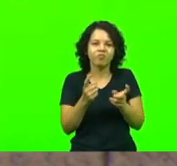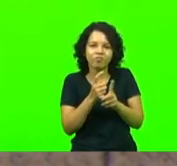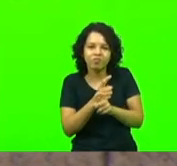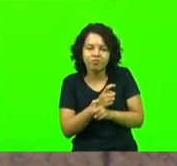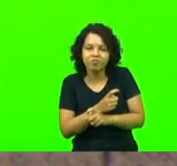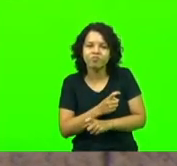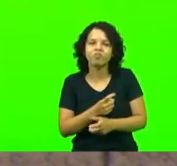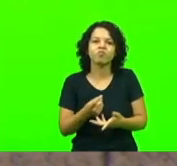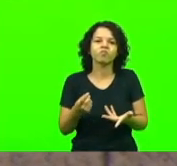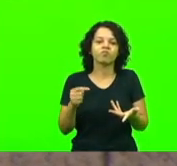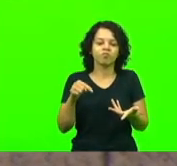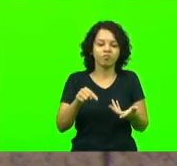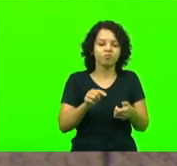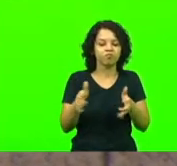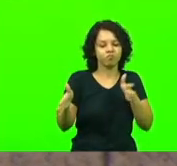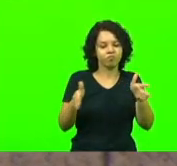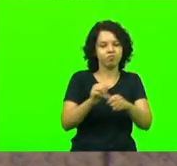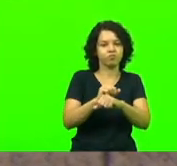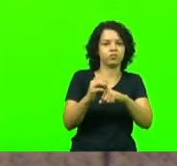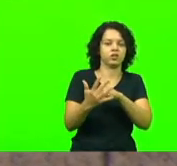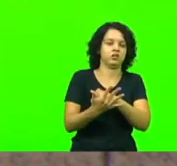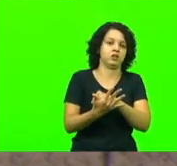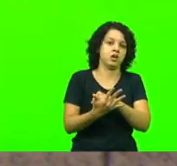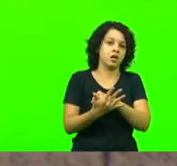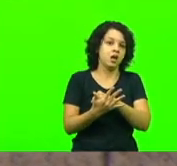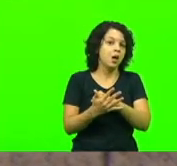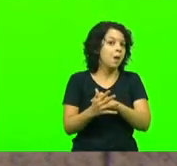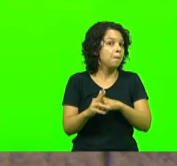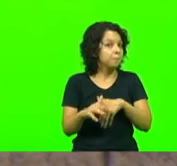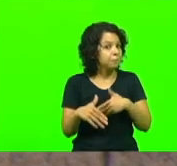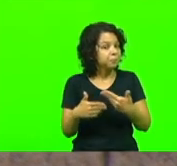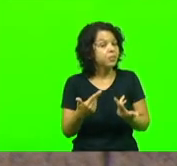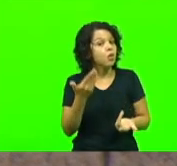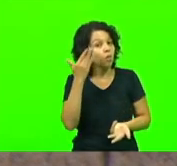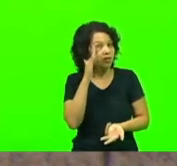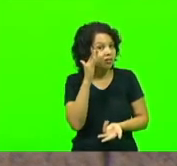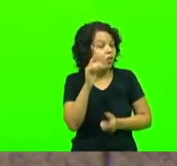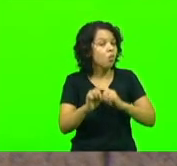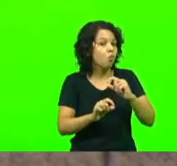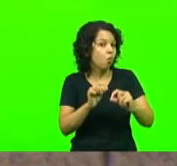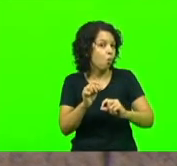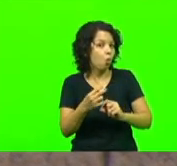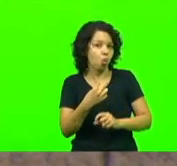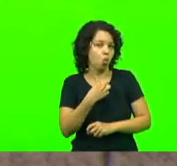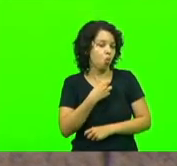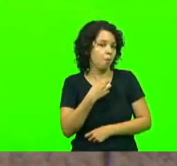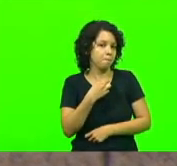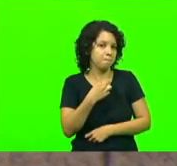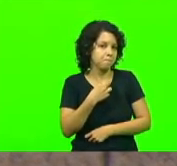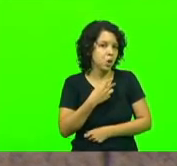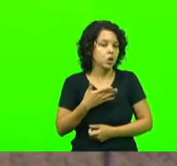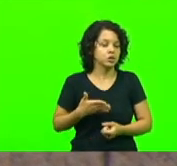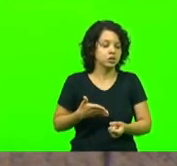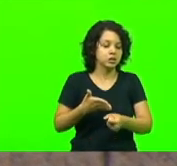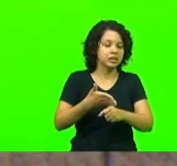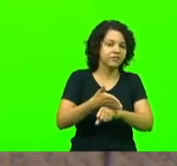sobretudo nessa pandemia. Agora, entendo que não se pode interferir